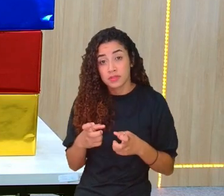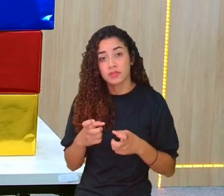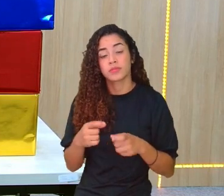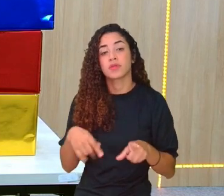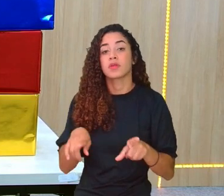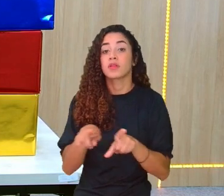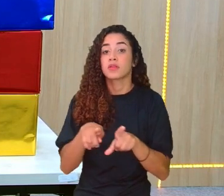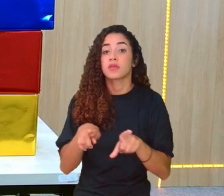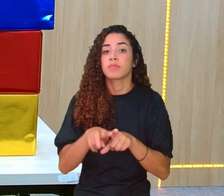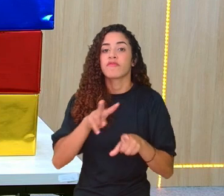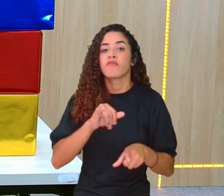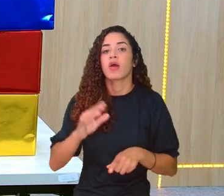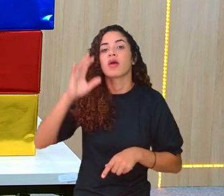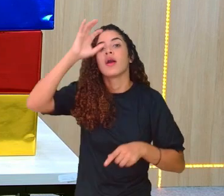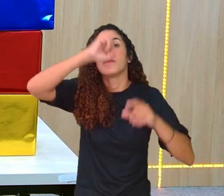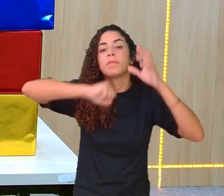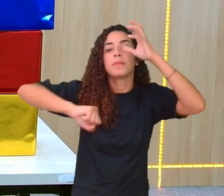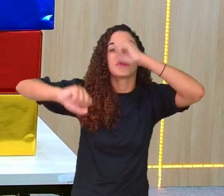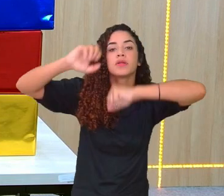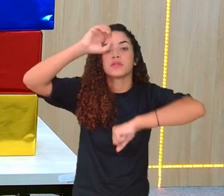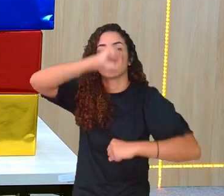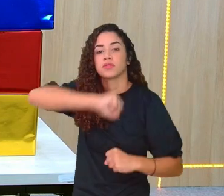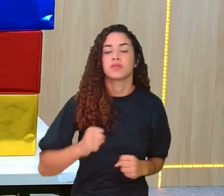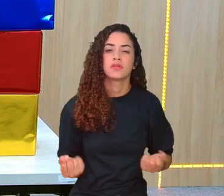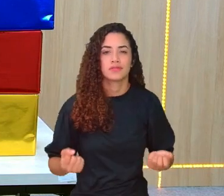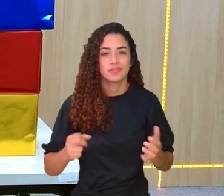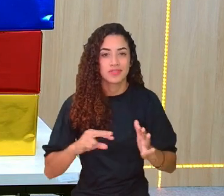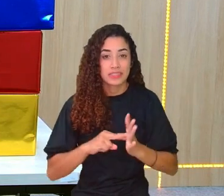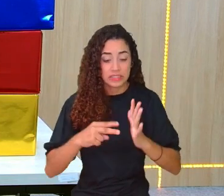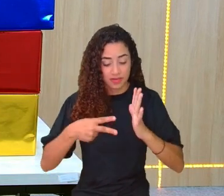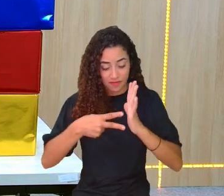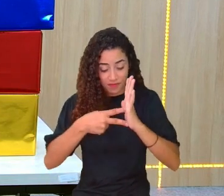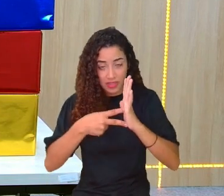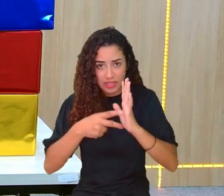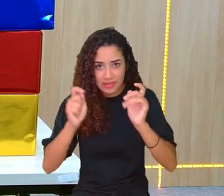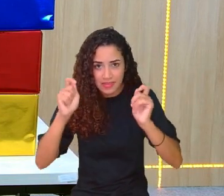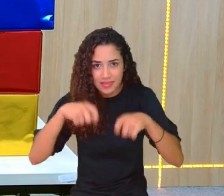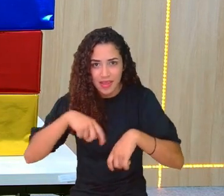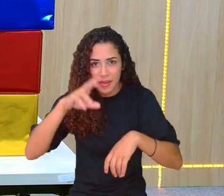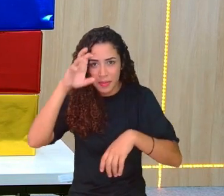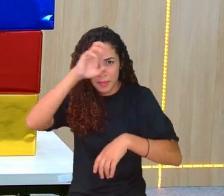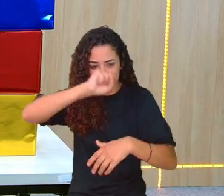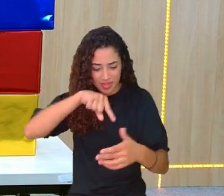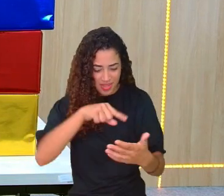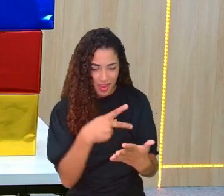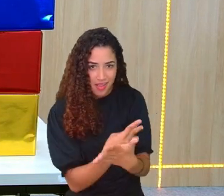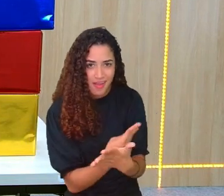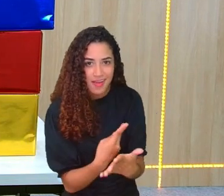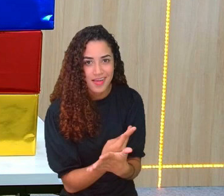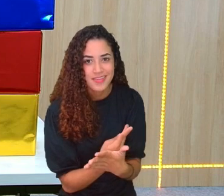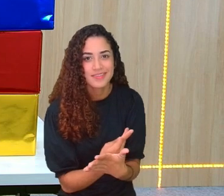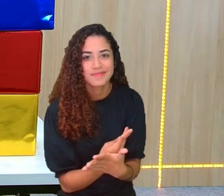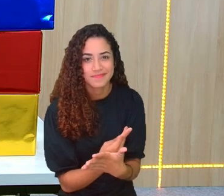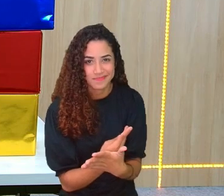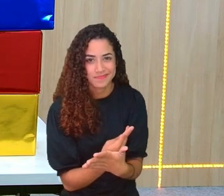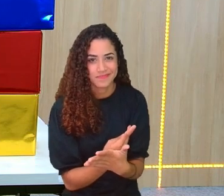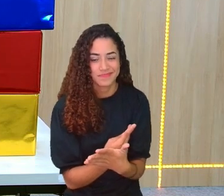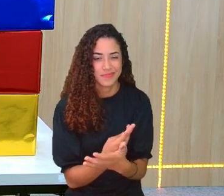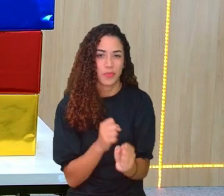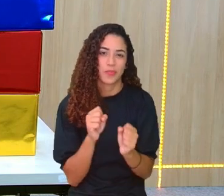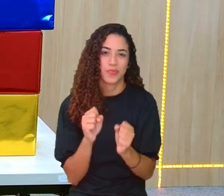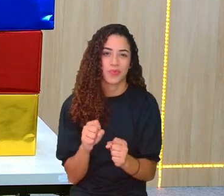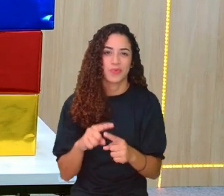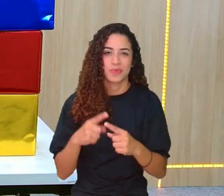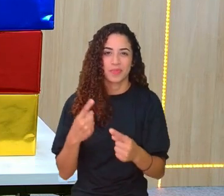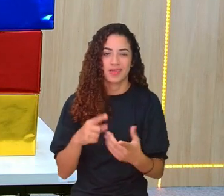vai aprendendo. Quer dizer que eu posso aprender com os erros? Pode. O que você não pode é parar na